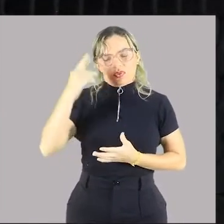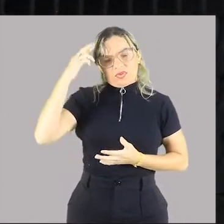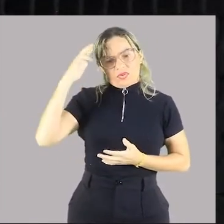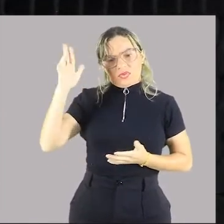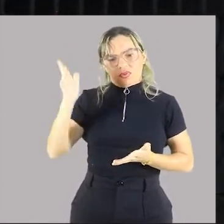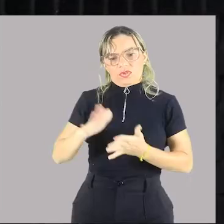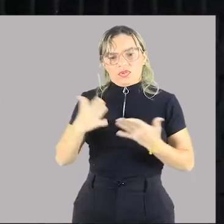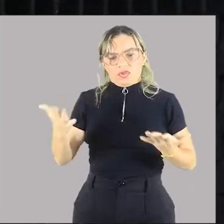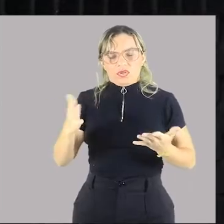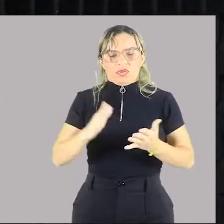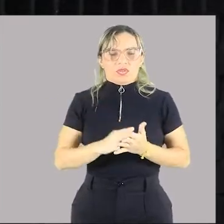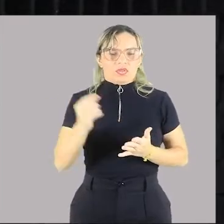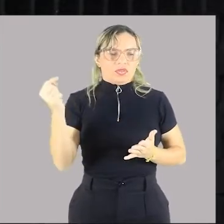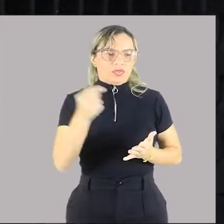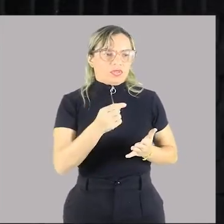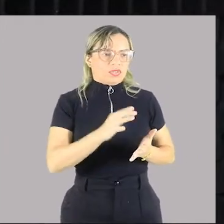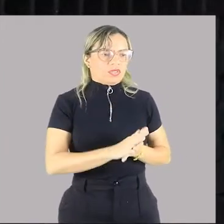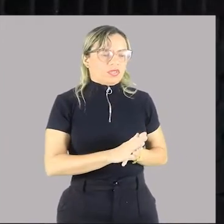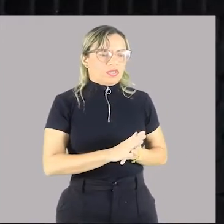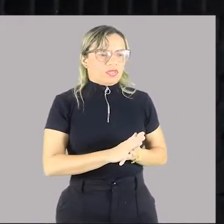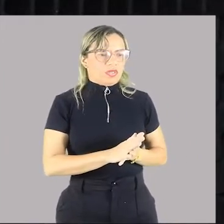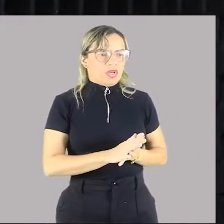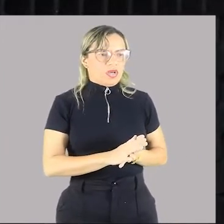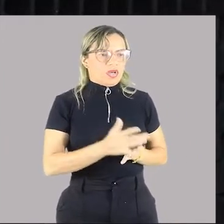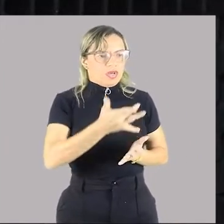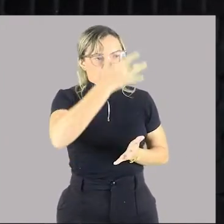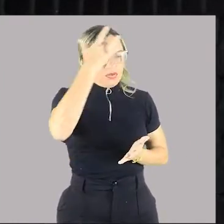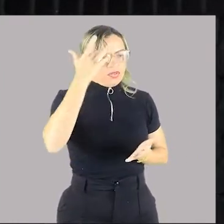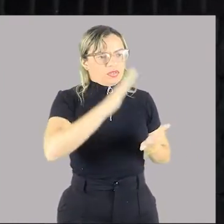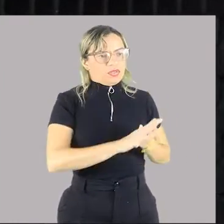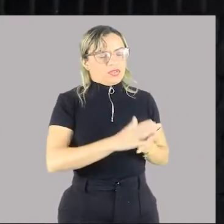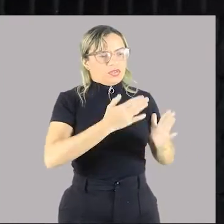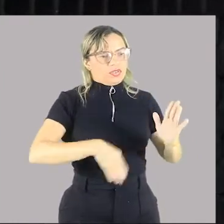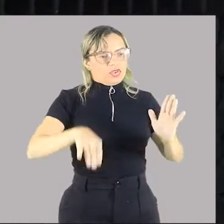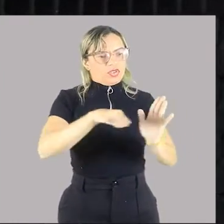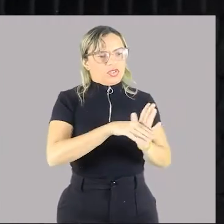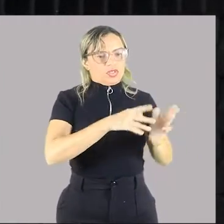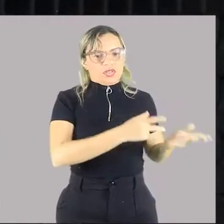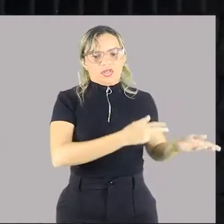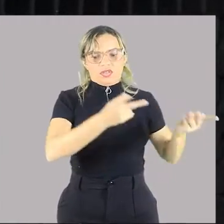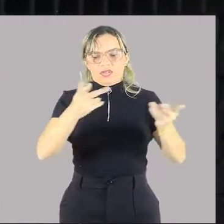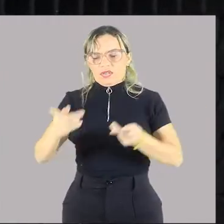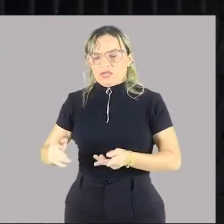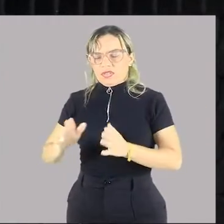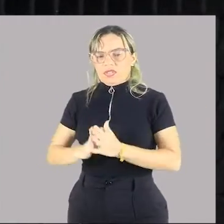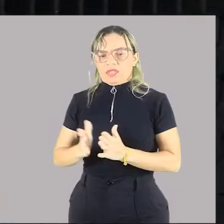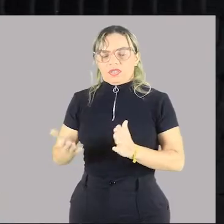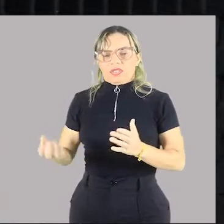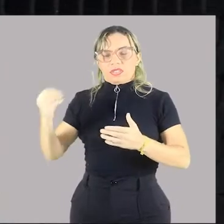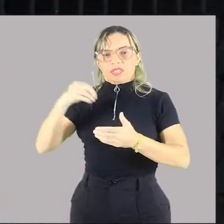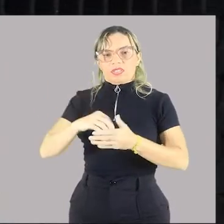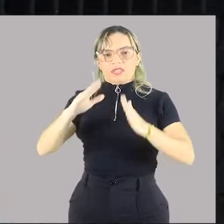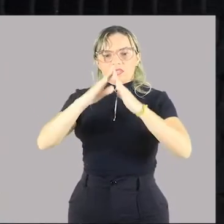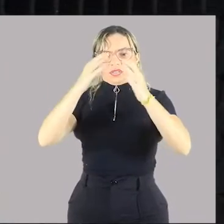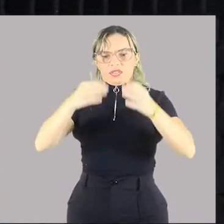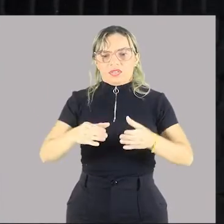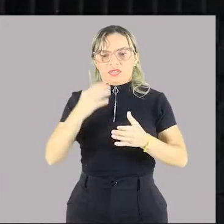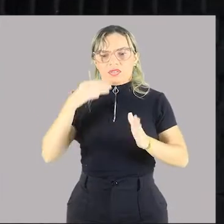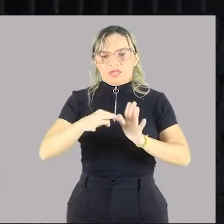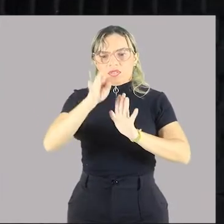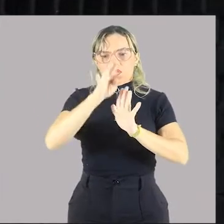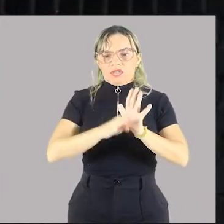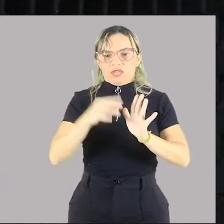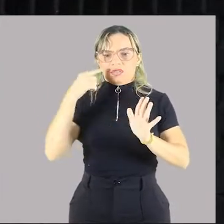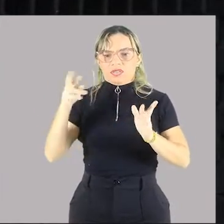engenho, suprir as suas visitas. É o que o texto está pensando. Aí ele coloca, o